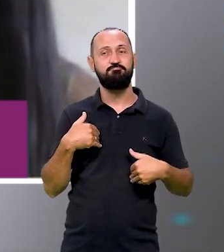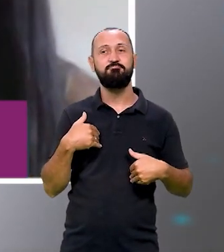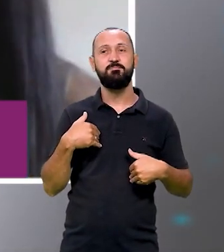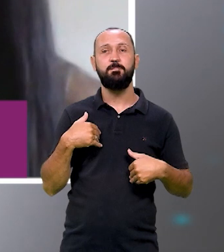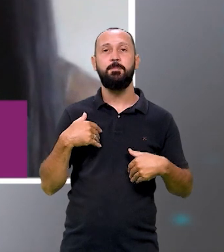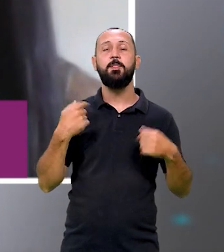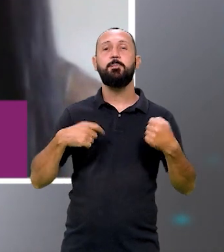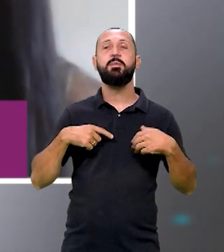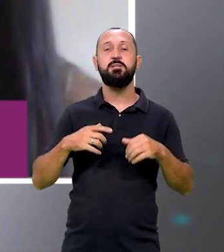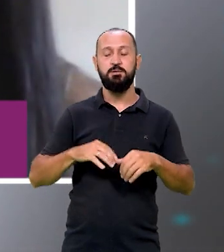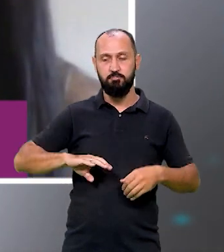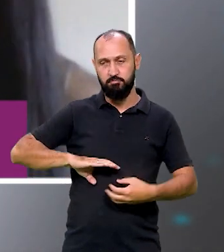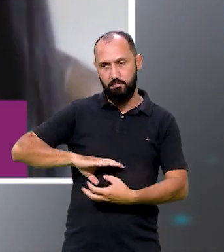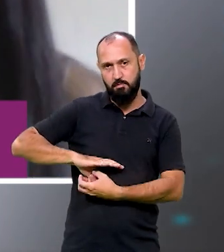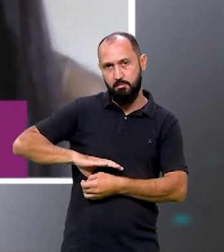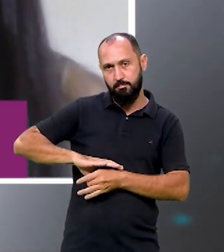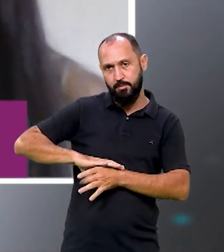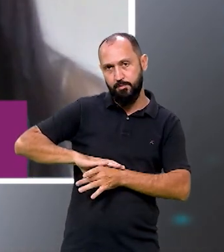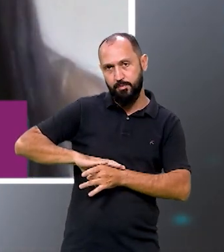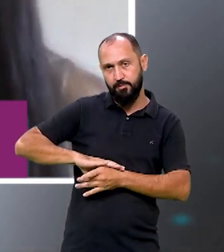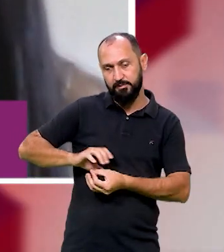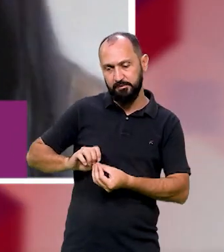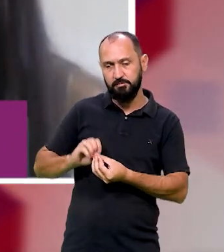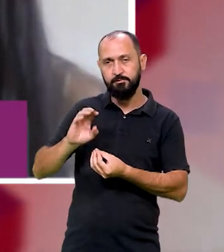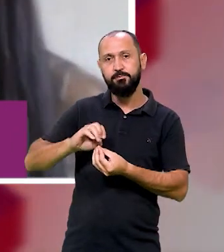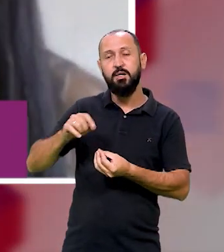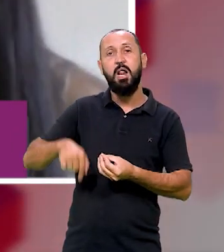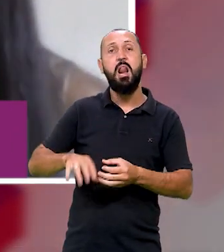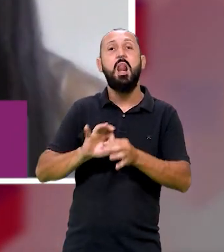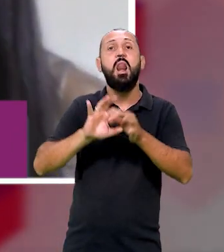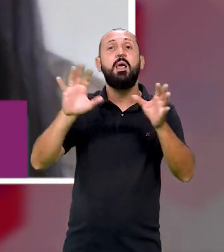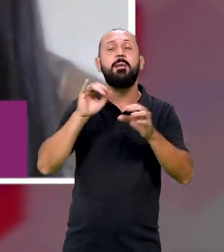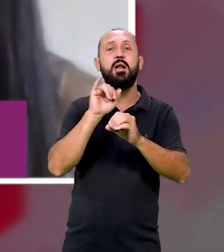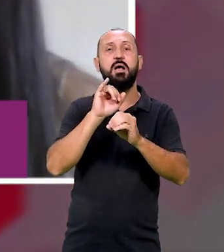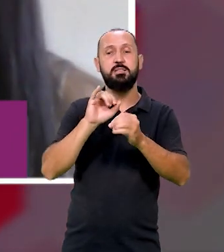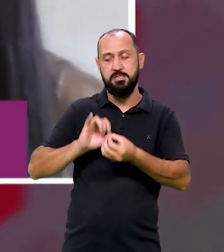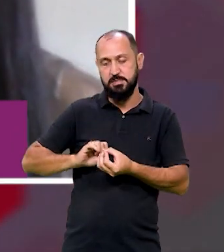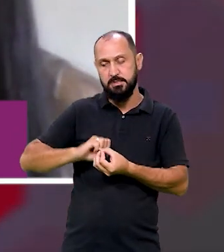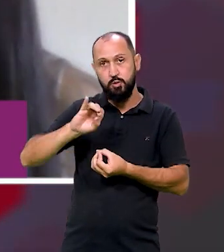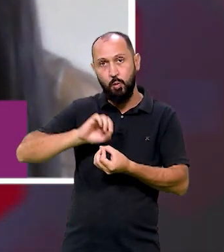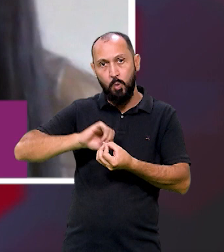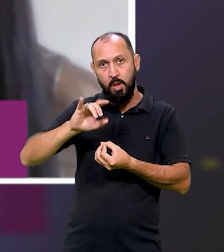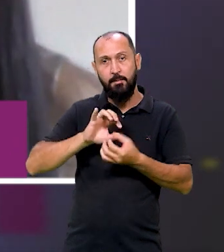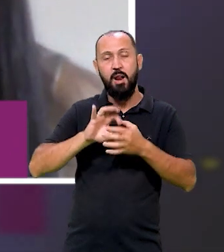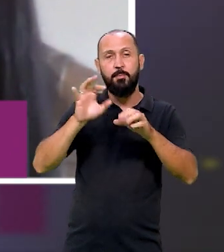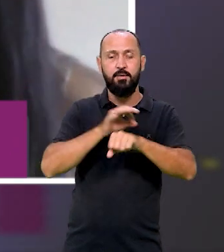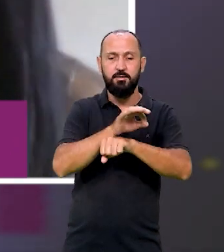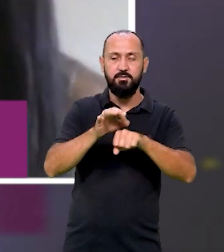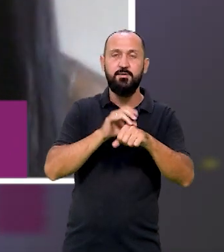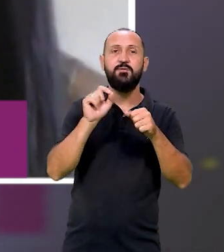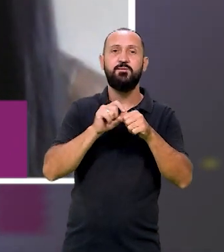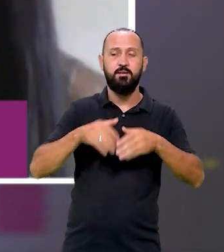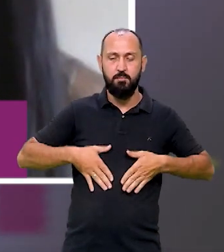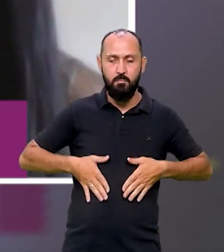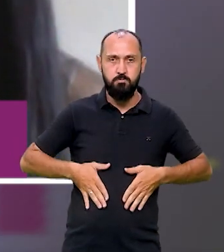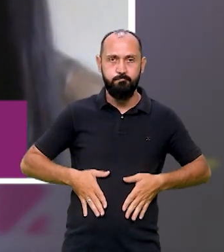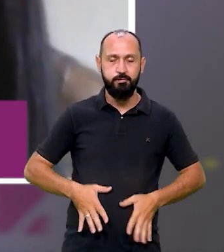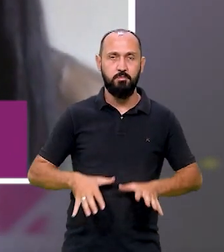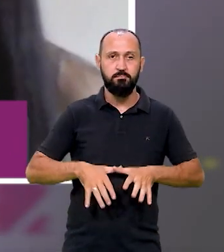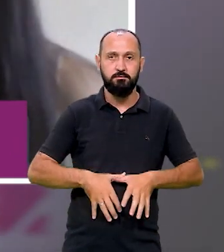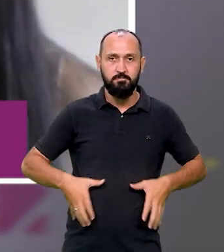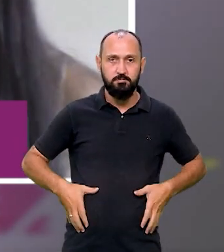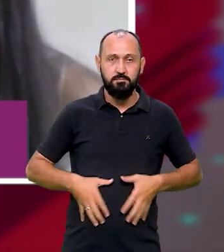antigamente, né, a gente fala da época das cavernas, que os homens saíam para caçar, ficavam um dia sem comer. Só que agora a gente não está mais na época da caverna, a gente